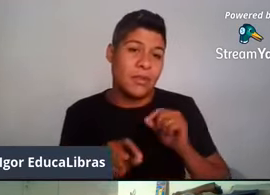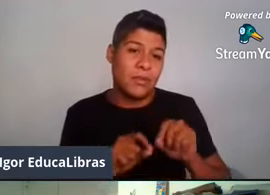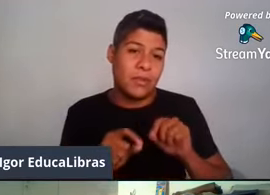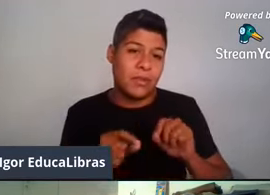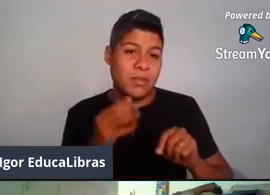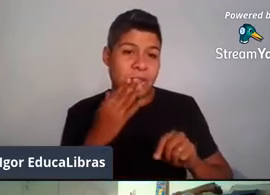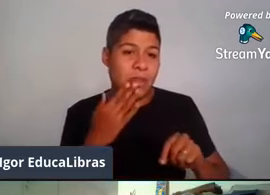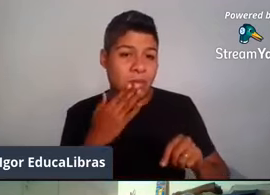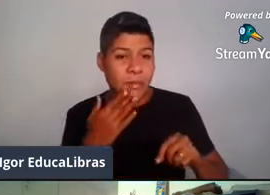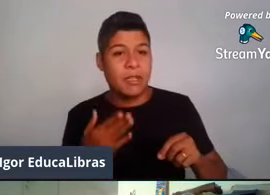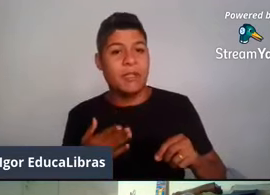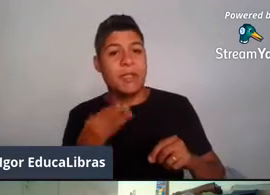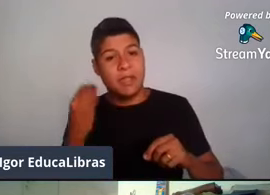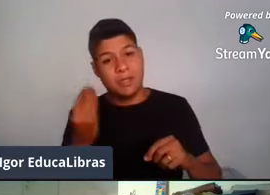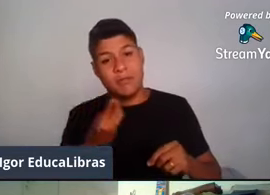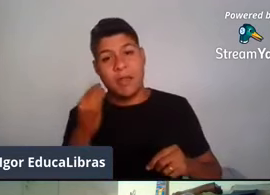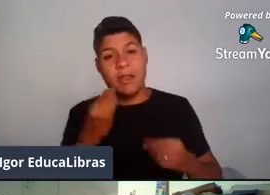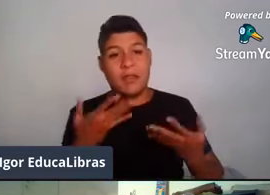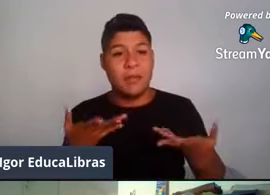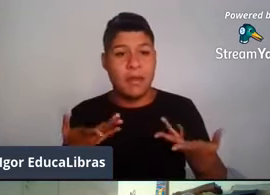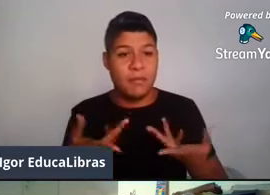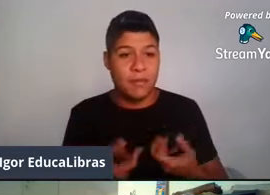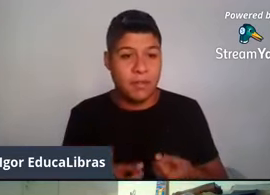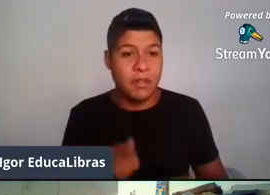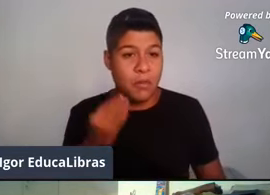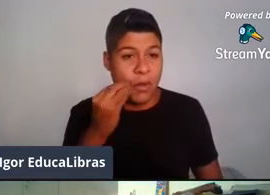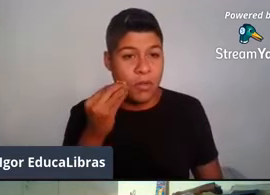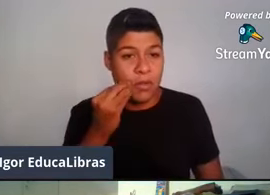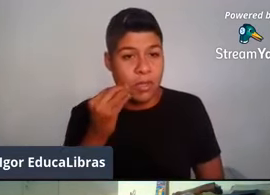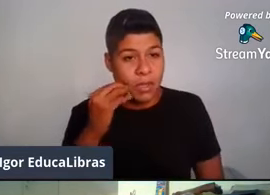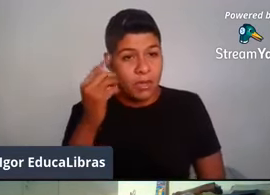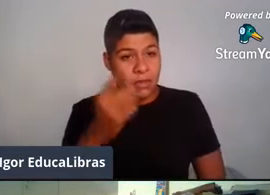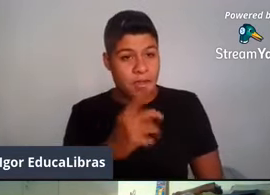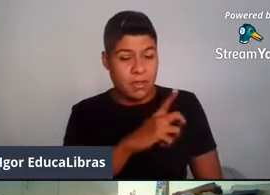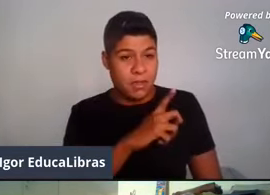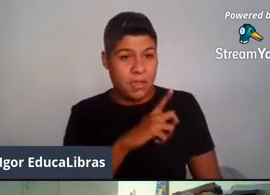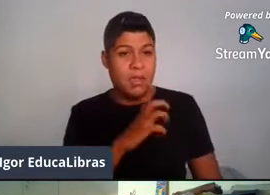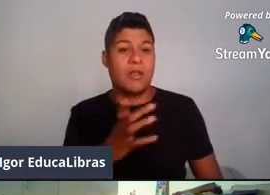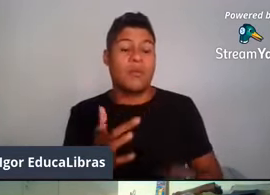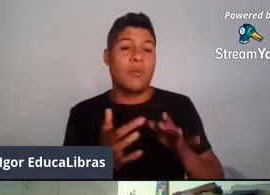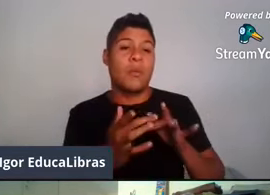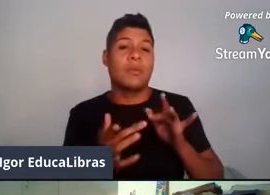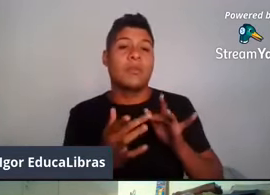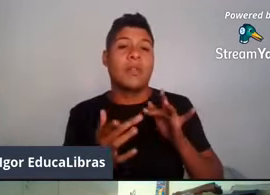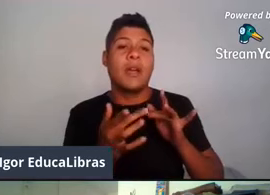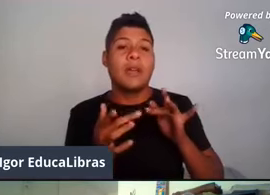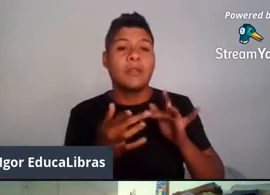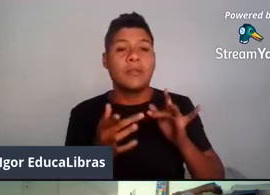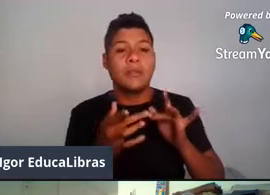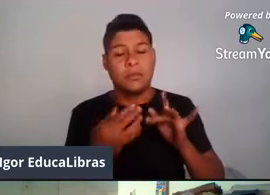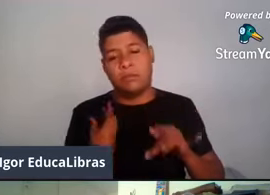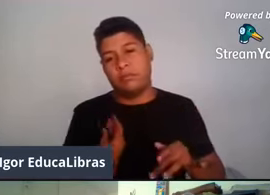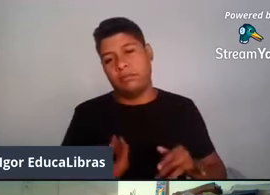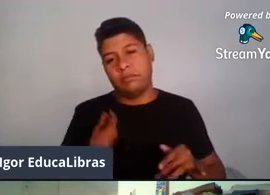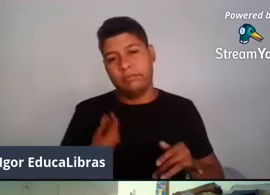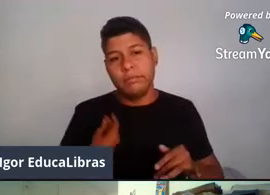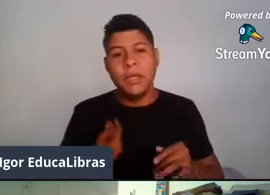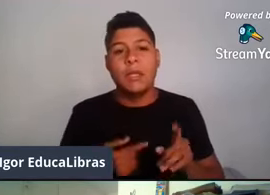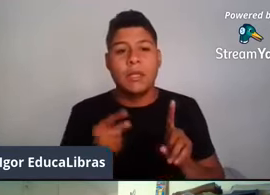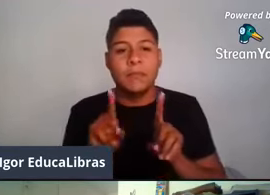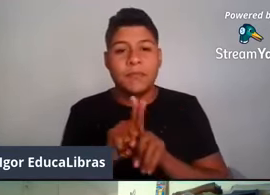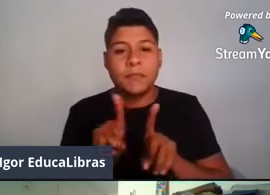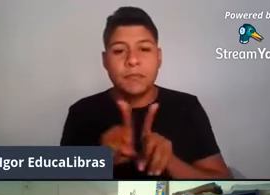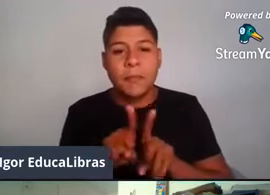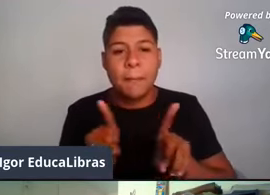das grandes experiências, né, graças à oportunidade que você deu, foi esse contato mais na ponta mesmo, e essa